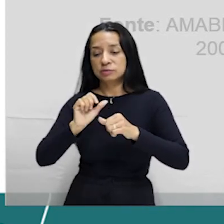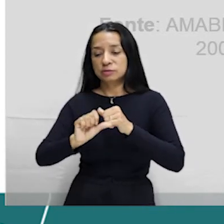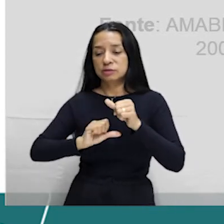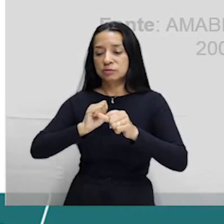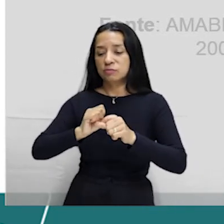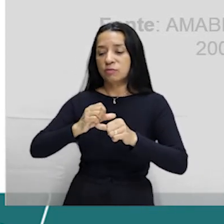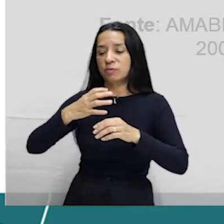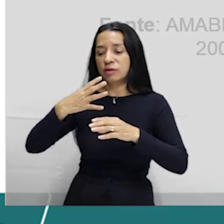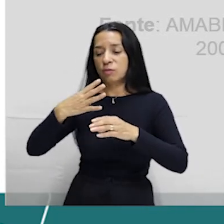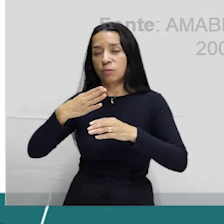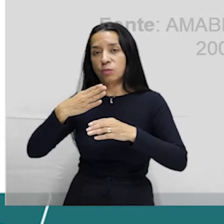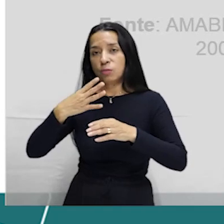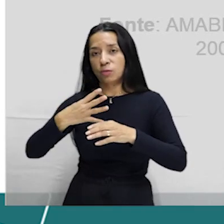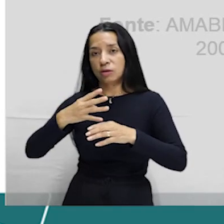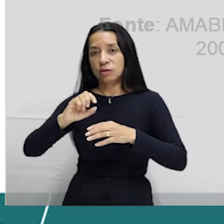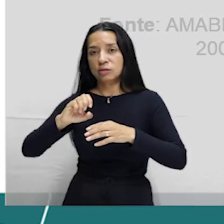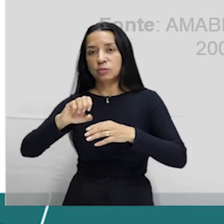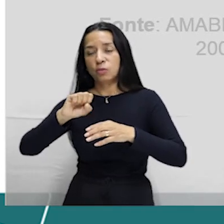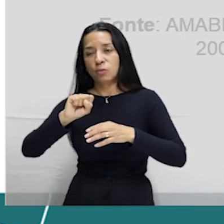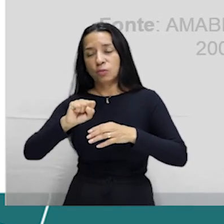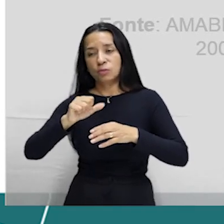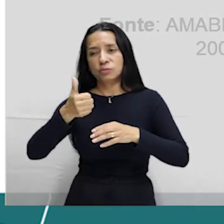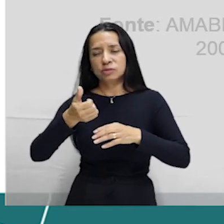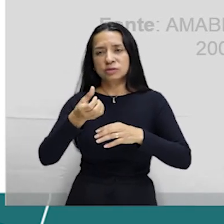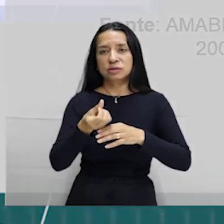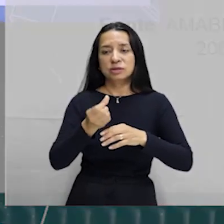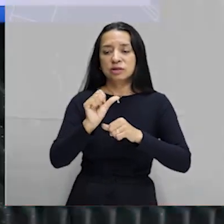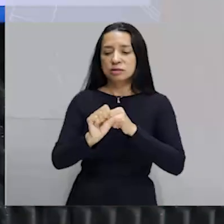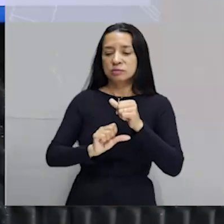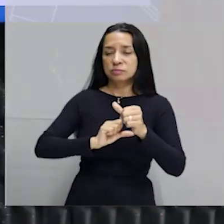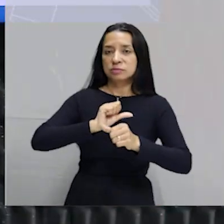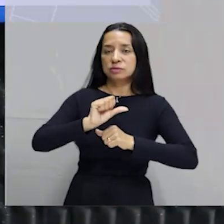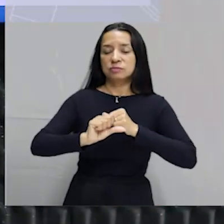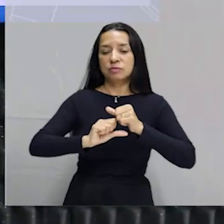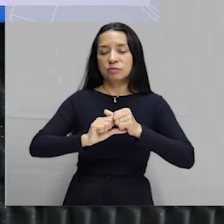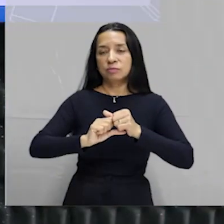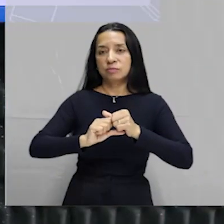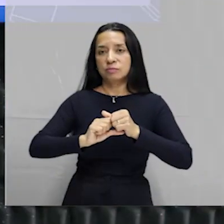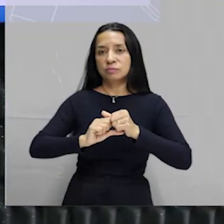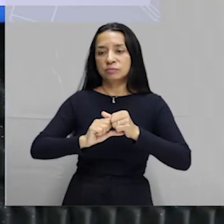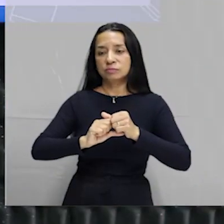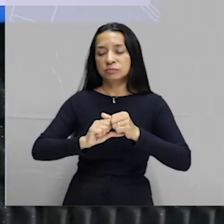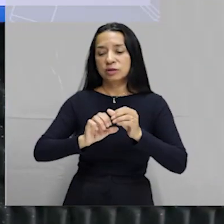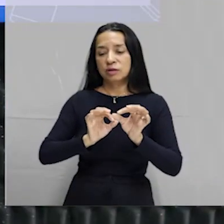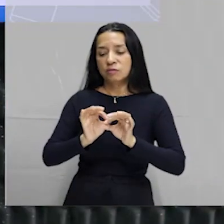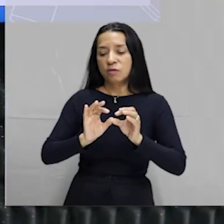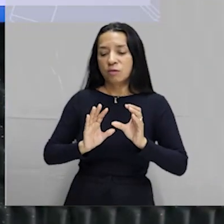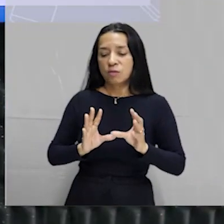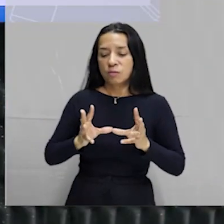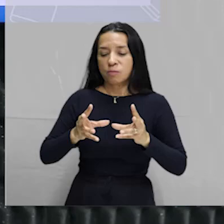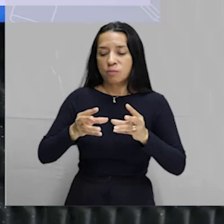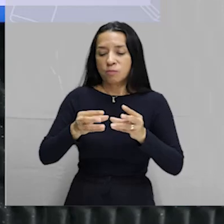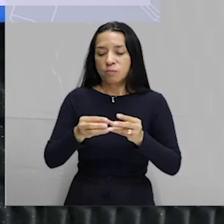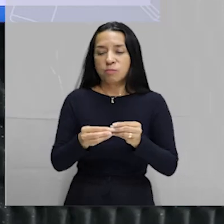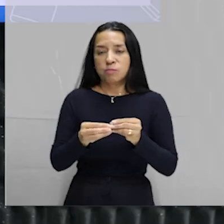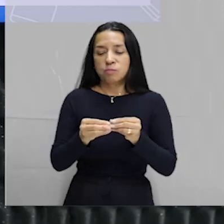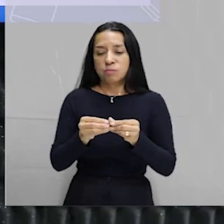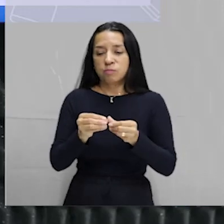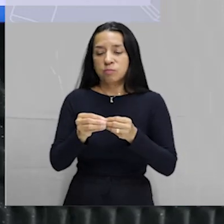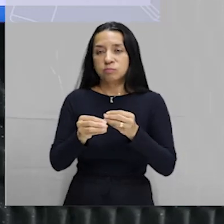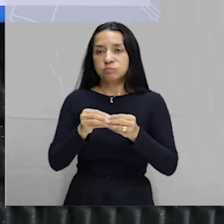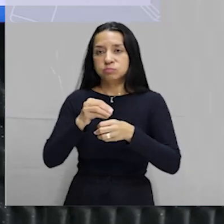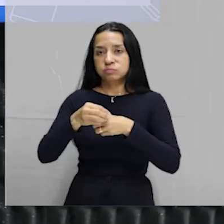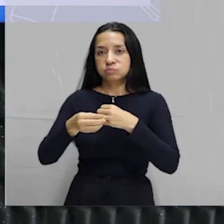em 4, 4 em 8, 8 em 16, e aí forma uma massa de célula, tá? Que é chamada aqui, chamamos de